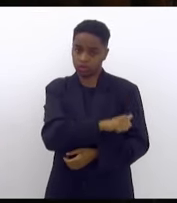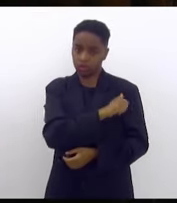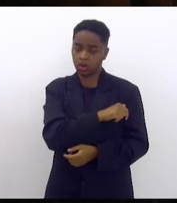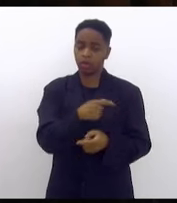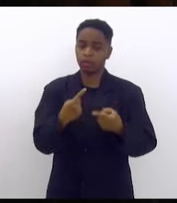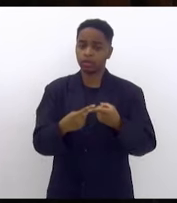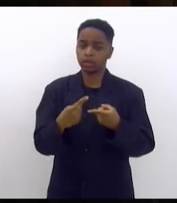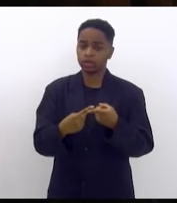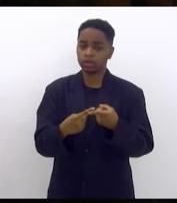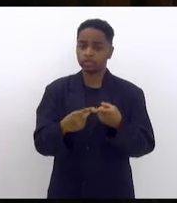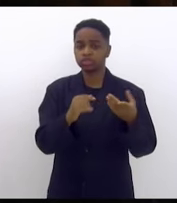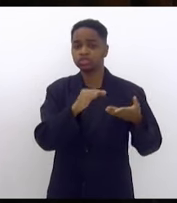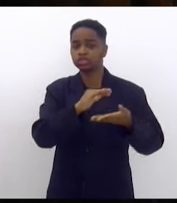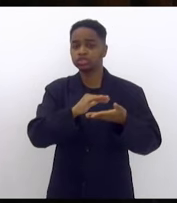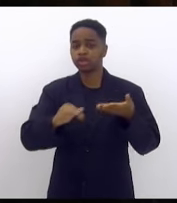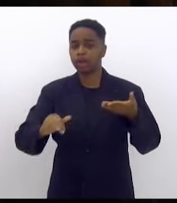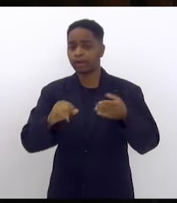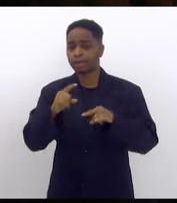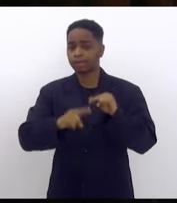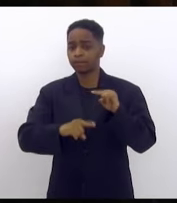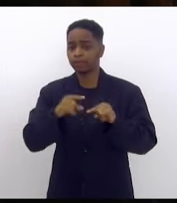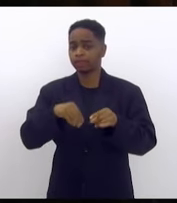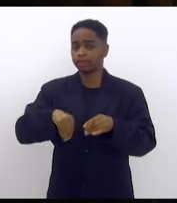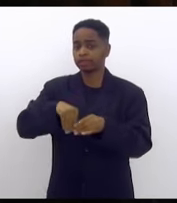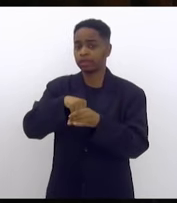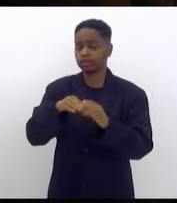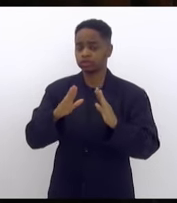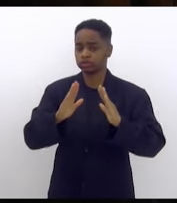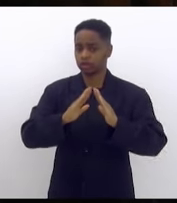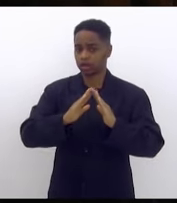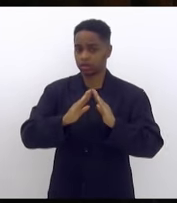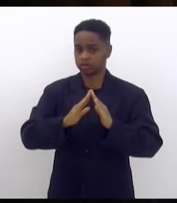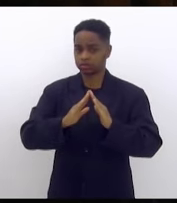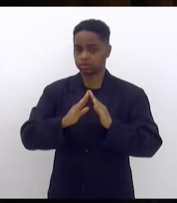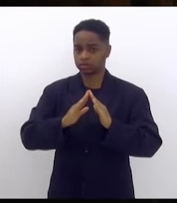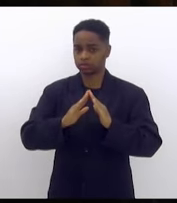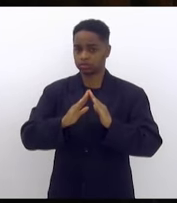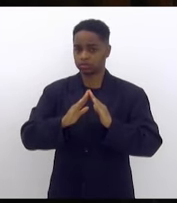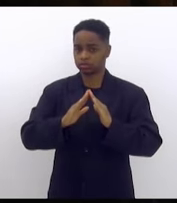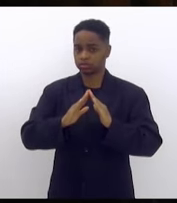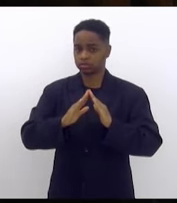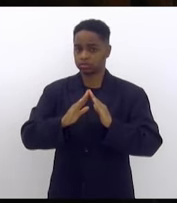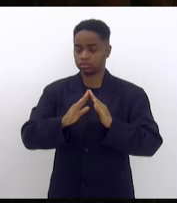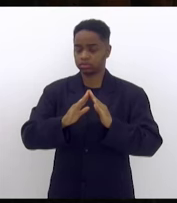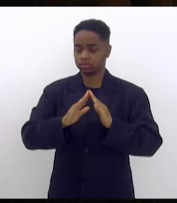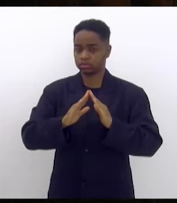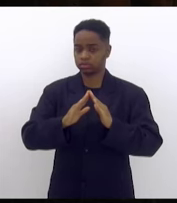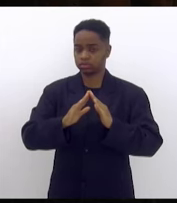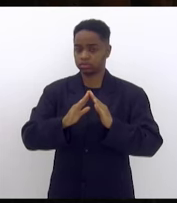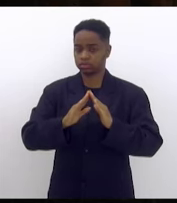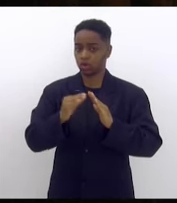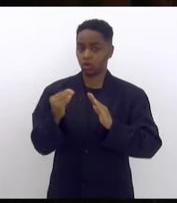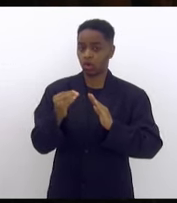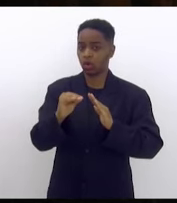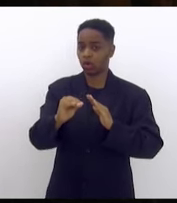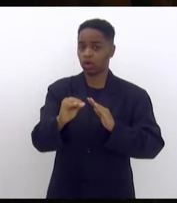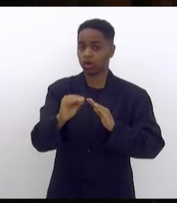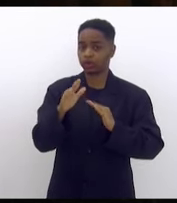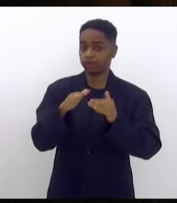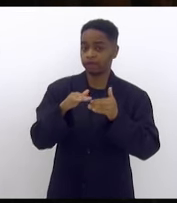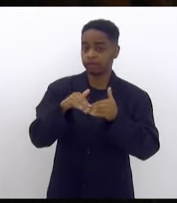o hidrômetro de dentro da residência, colocar esse hidrômetro do lado